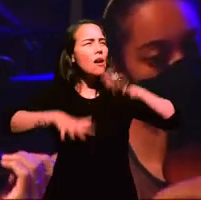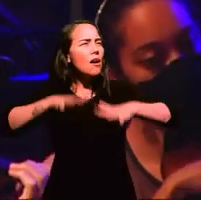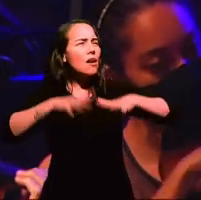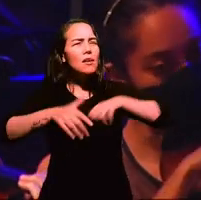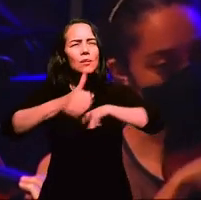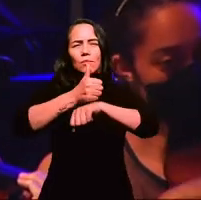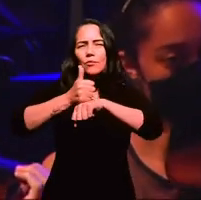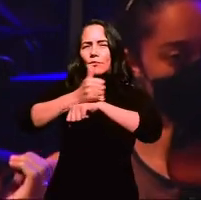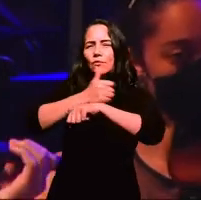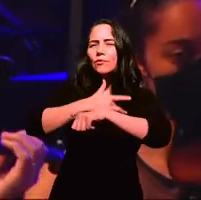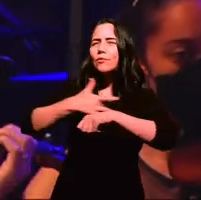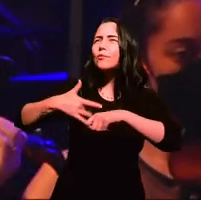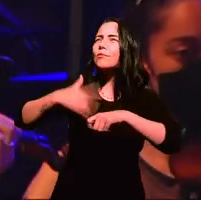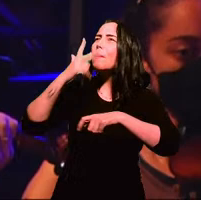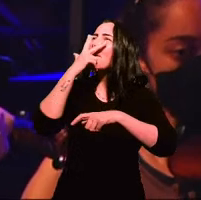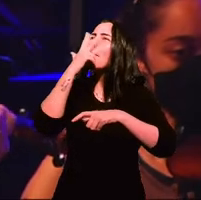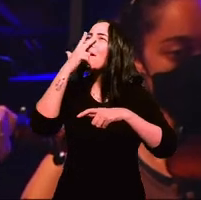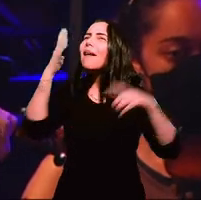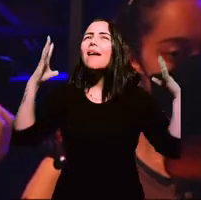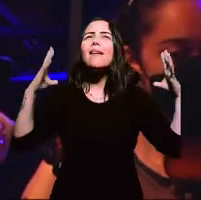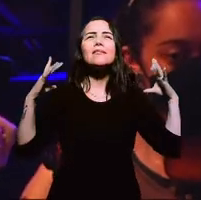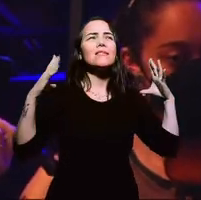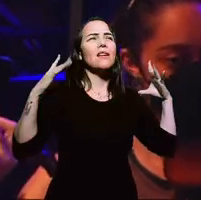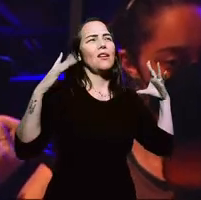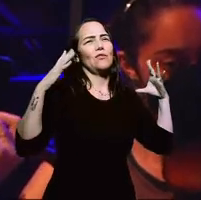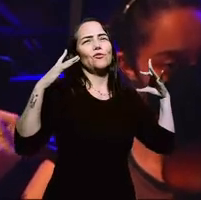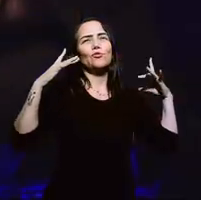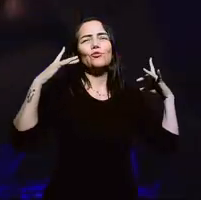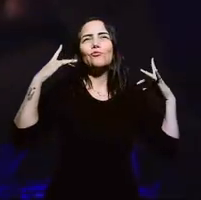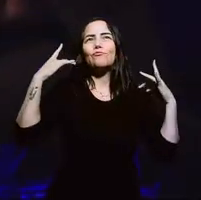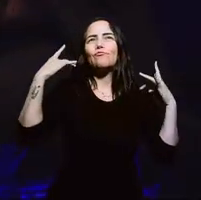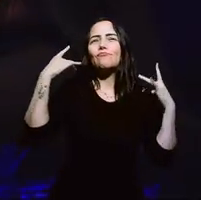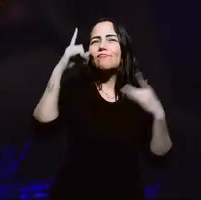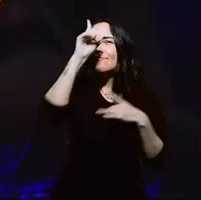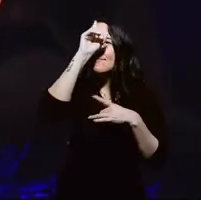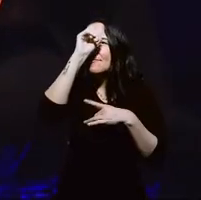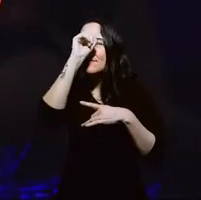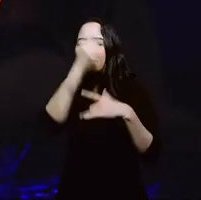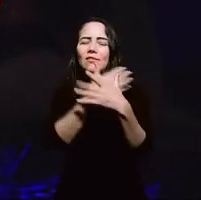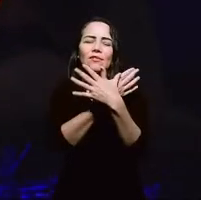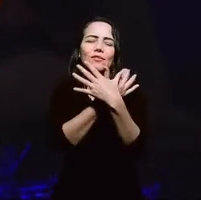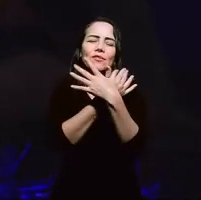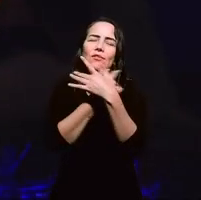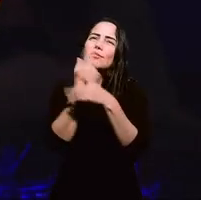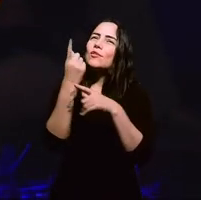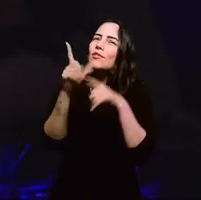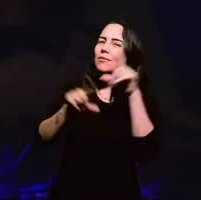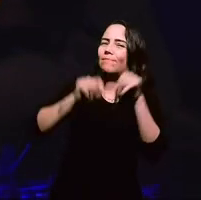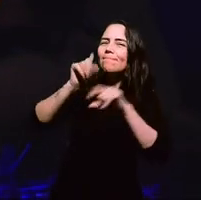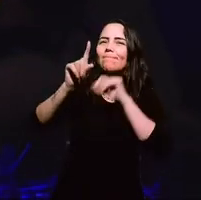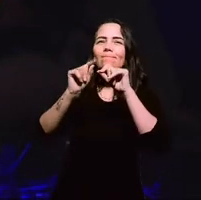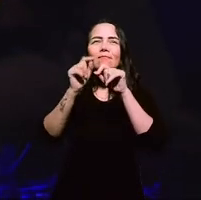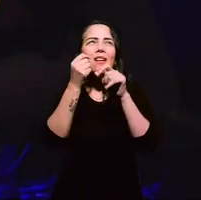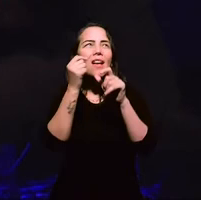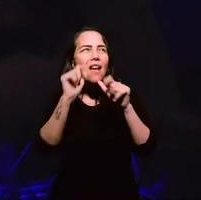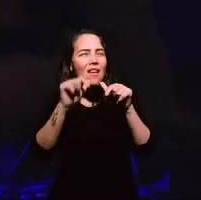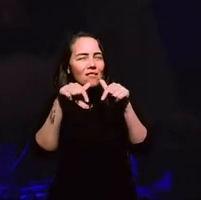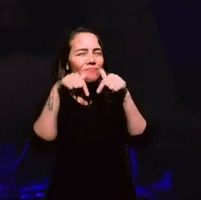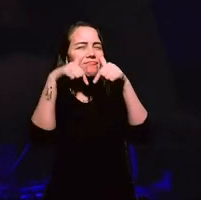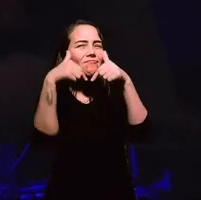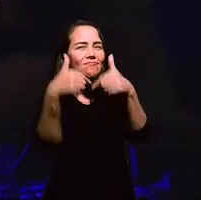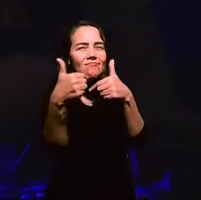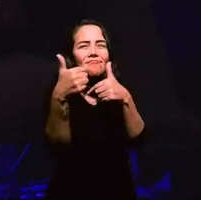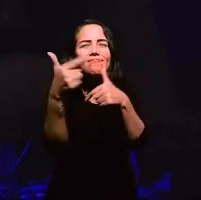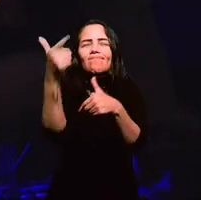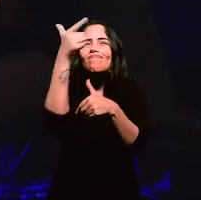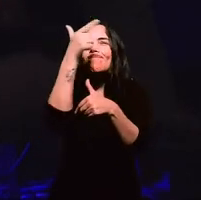são comparados a anjos, mas no Hospital São José preferimos compará-los a guerreiros, um